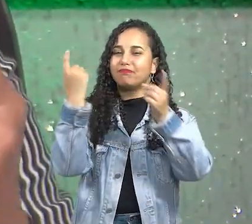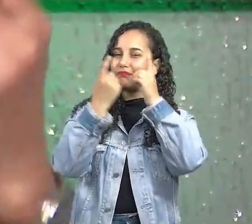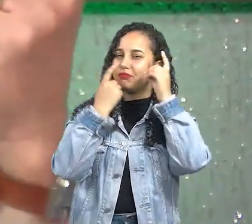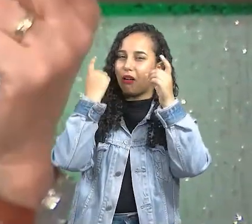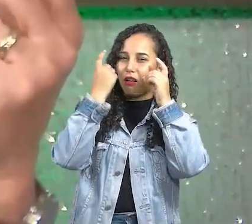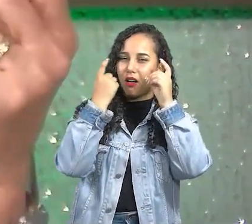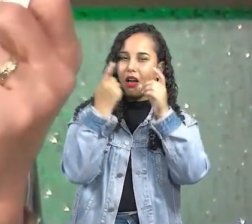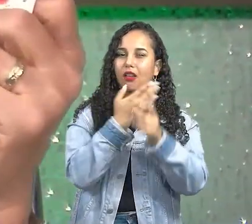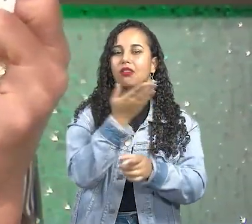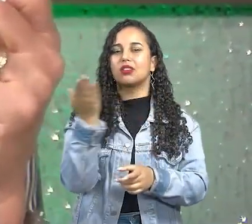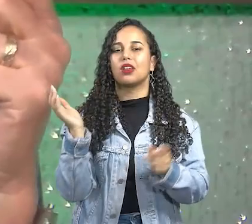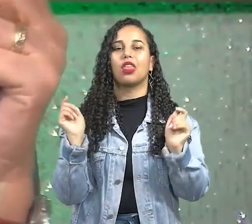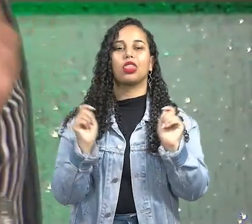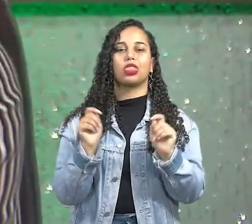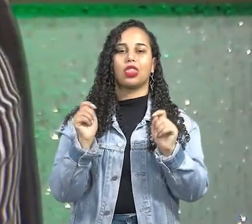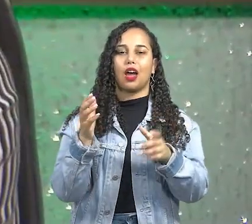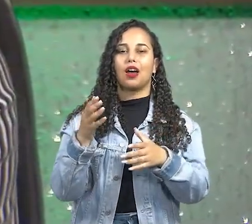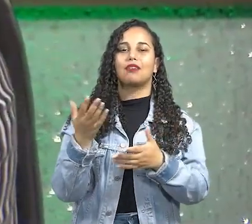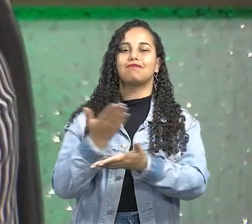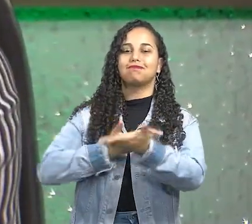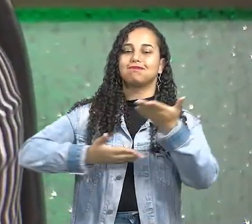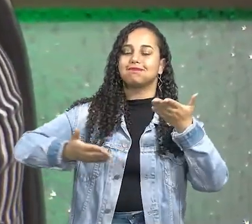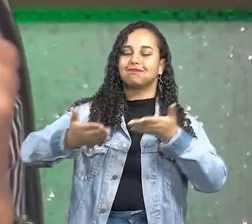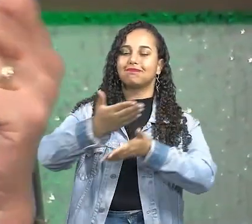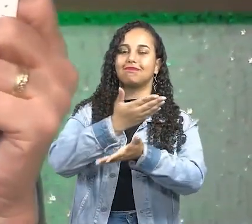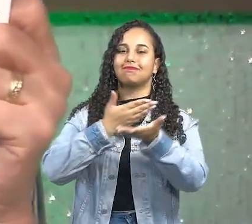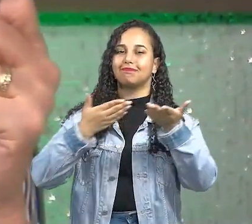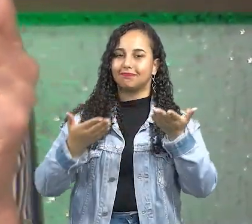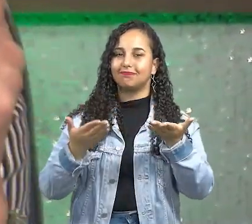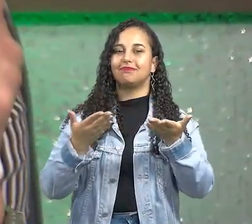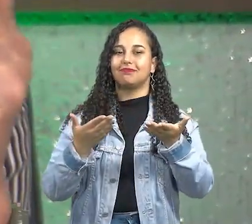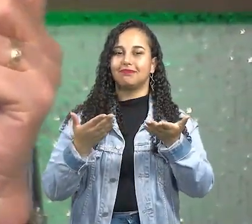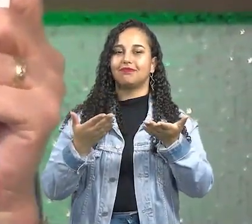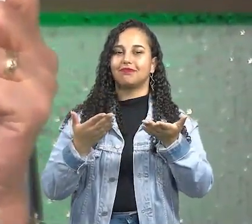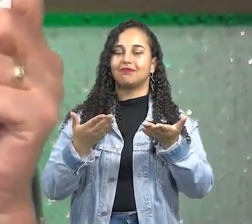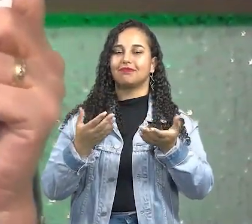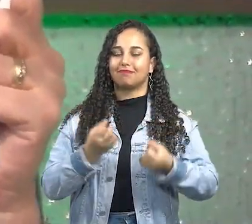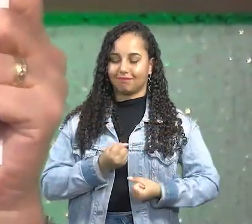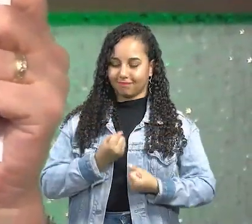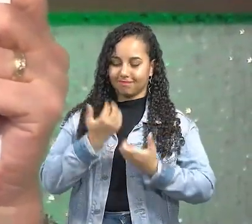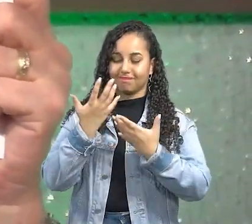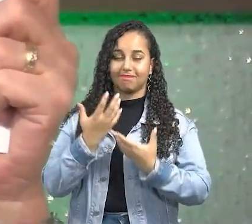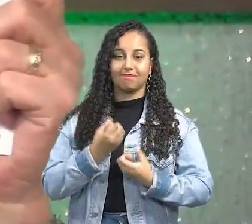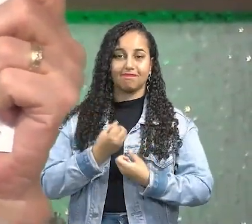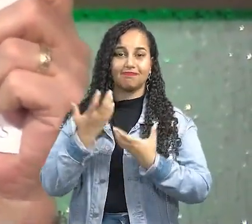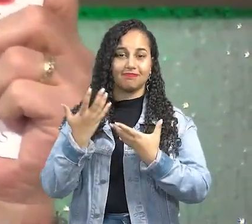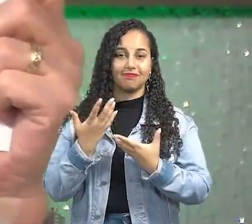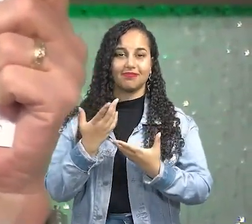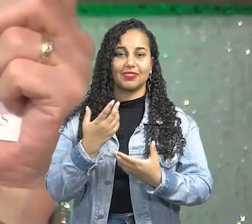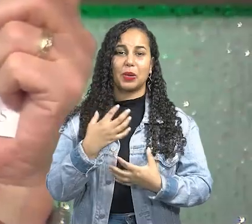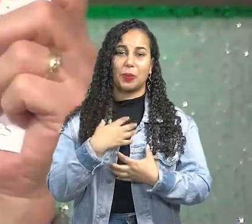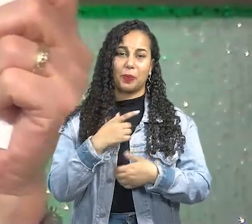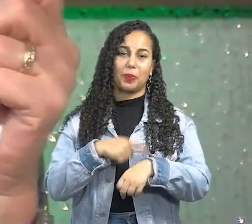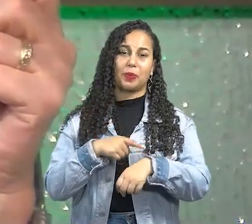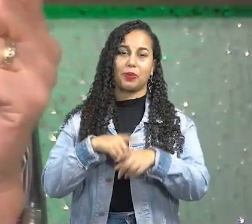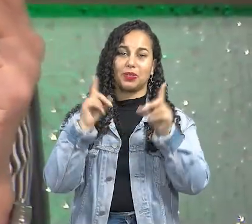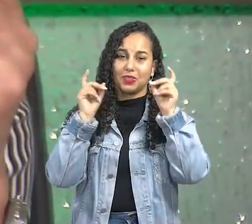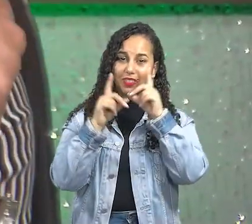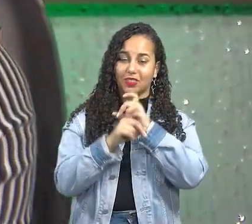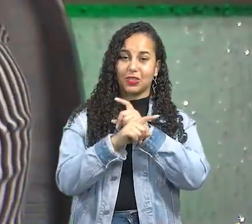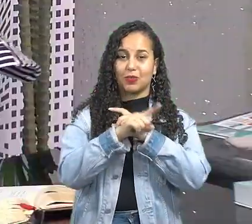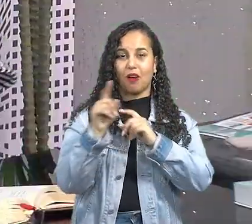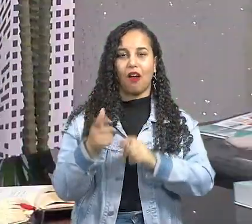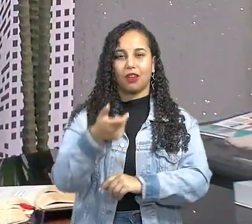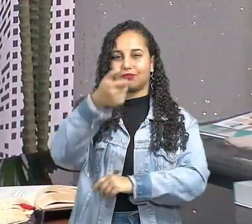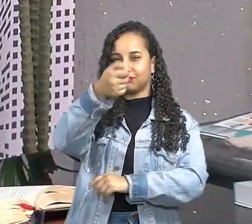estamos preocupados para que você possa ter alguém com quem compartilhar a sua dor e a sua